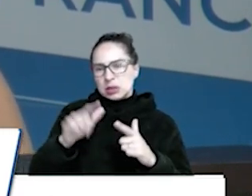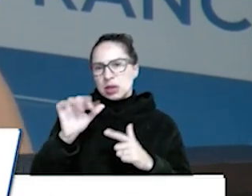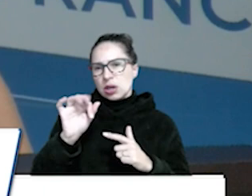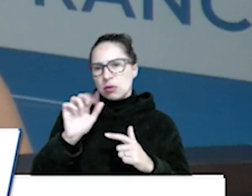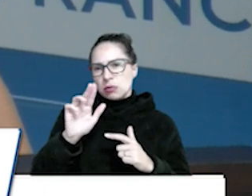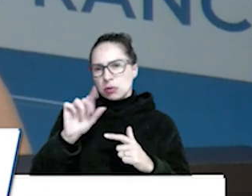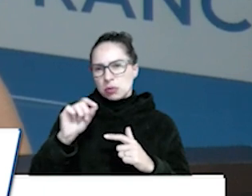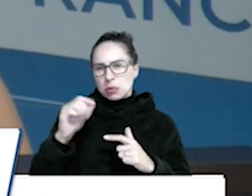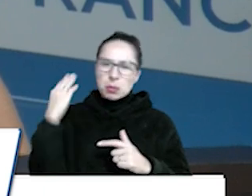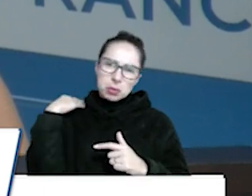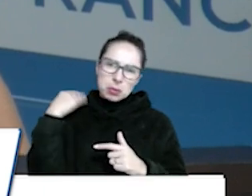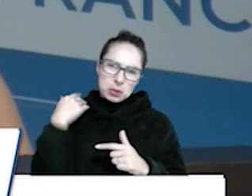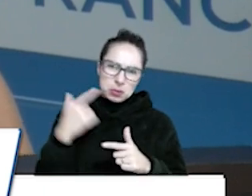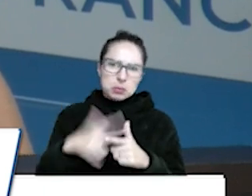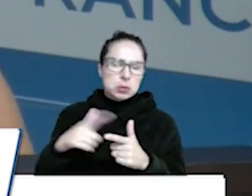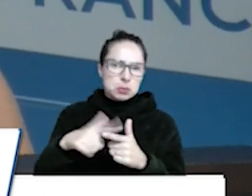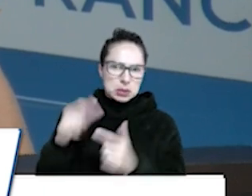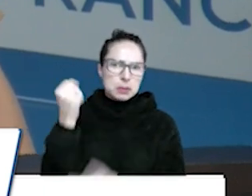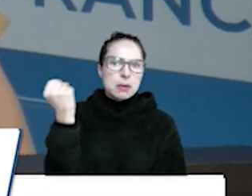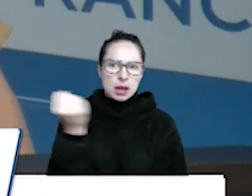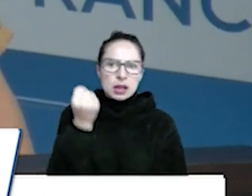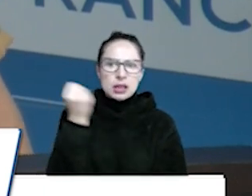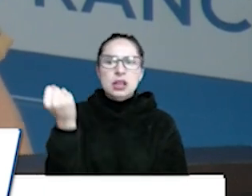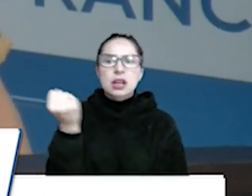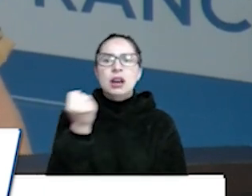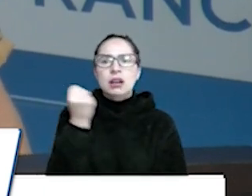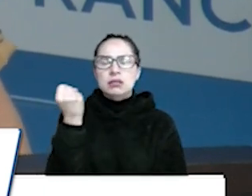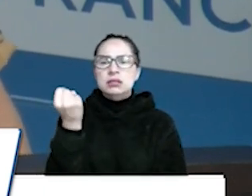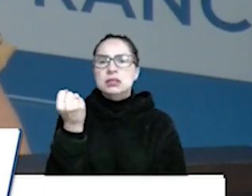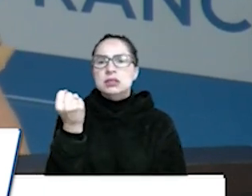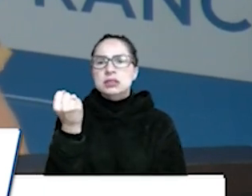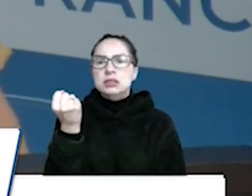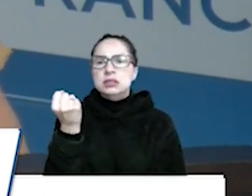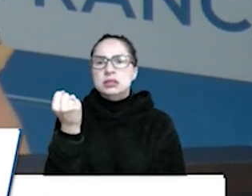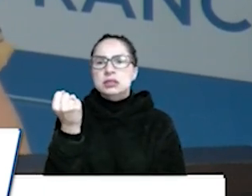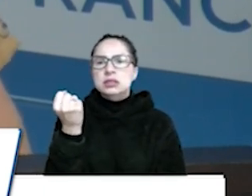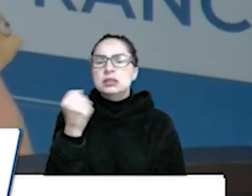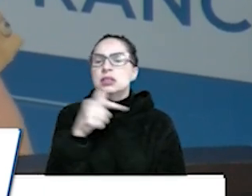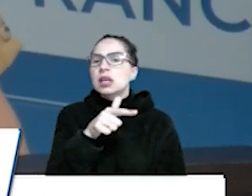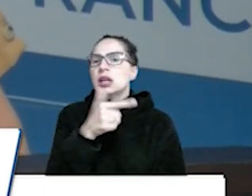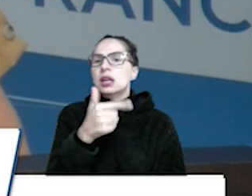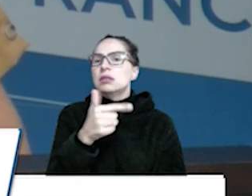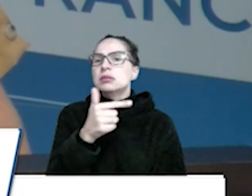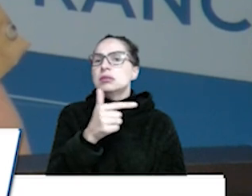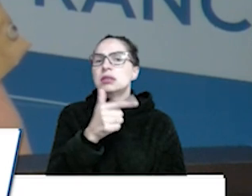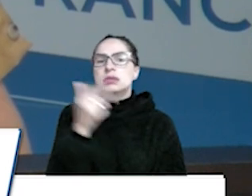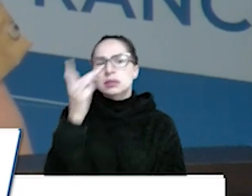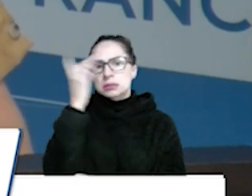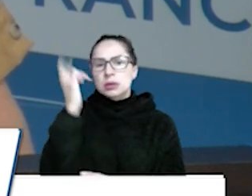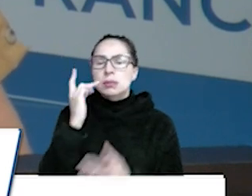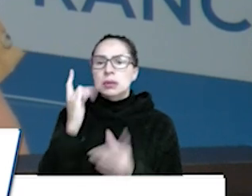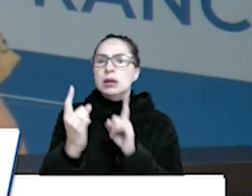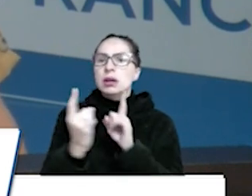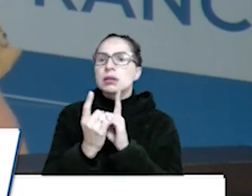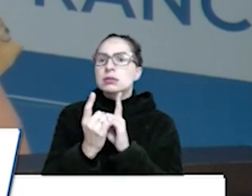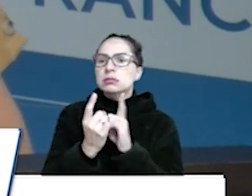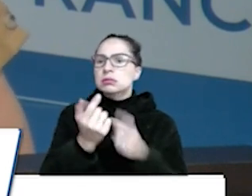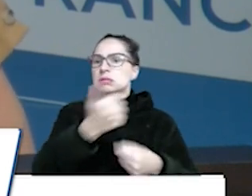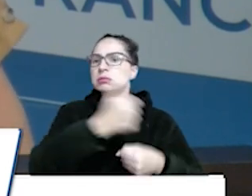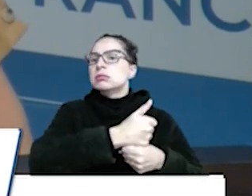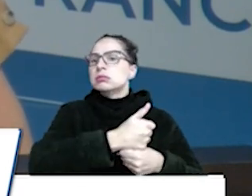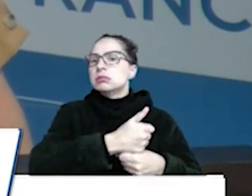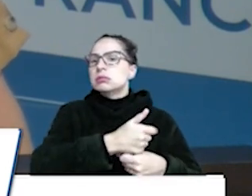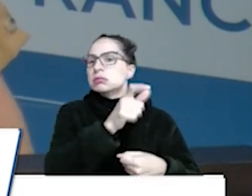foi bem grave. Não teve ninguém para fazer o atendimento no lugar dela. Então, todos os